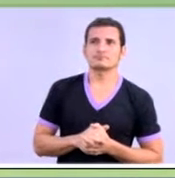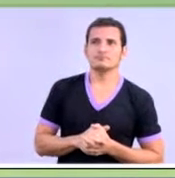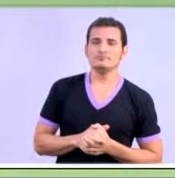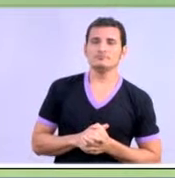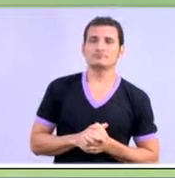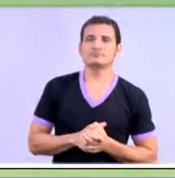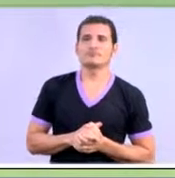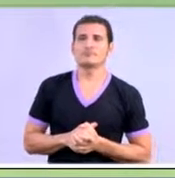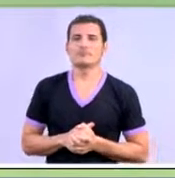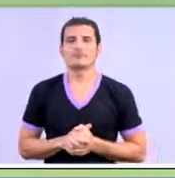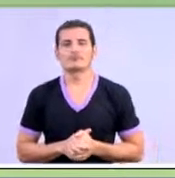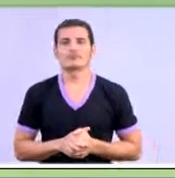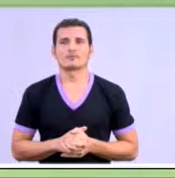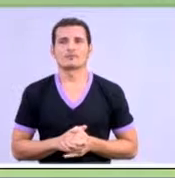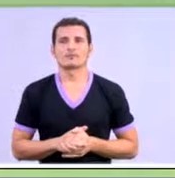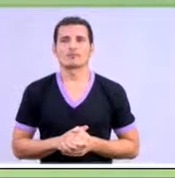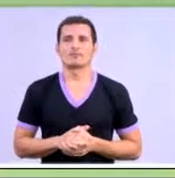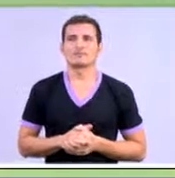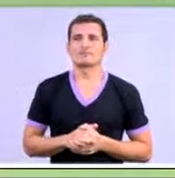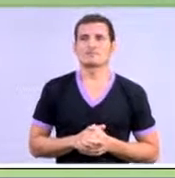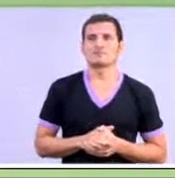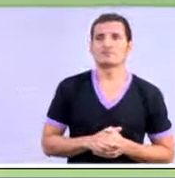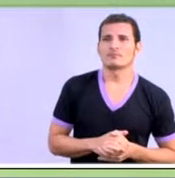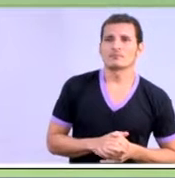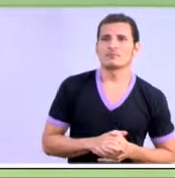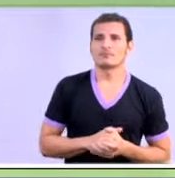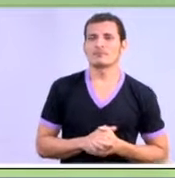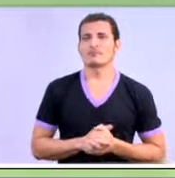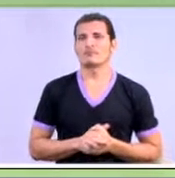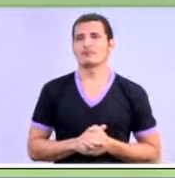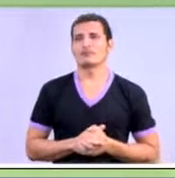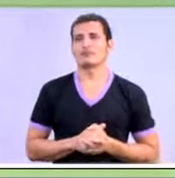nome e assinatura. Agora vamos dar uma olhada nesse aqui.